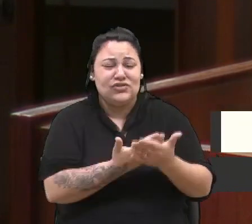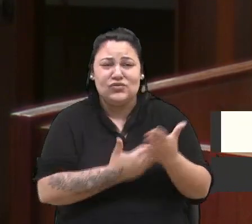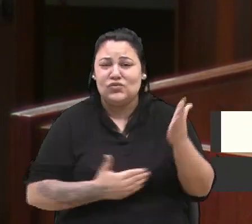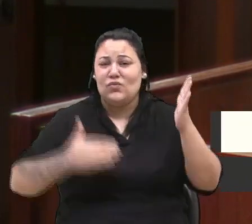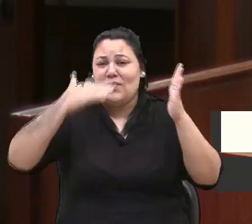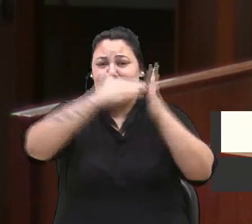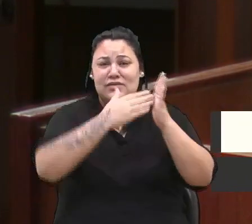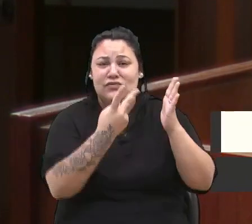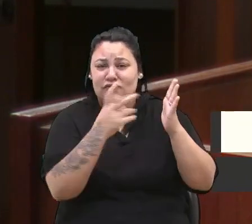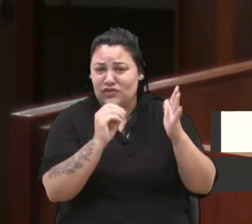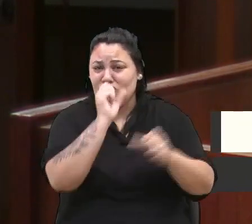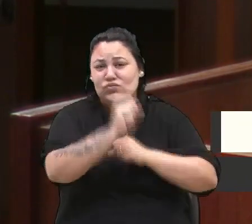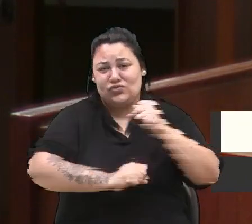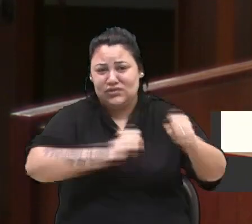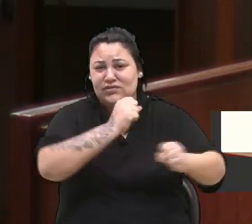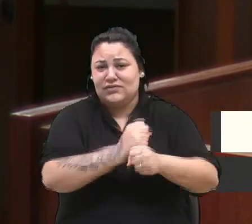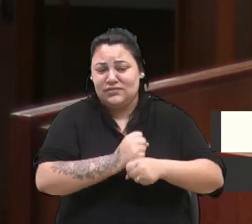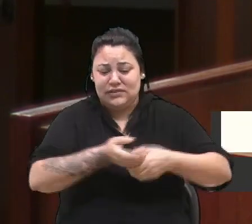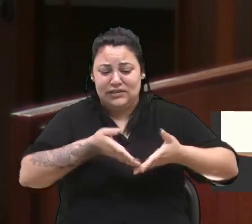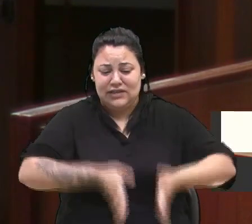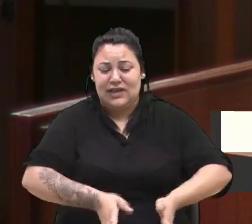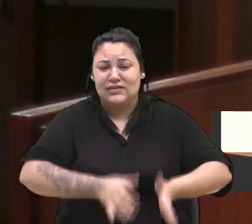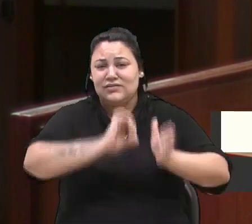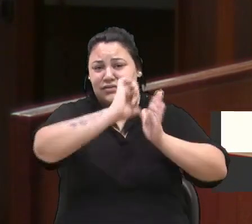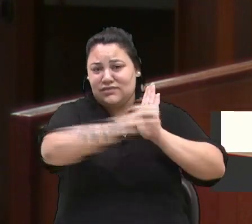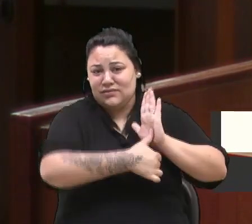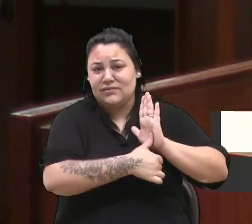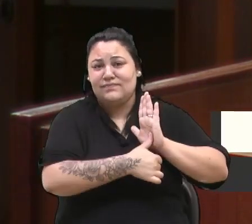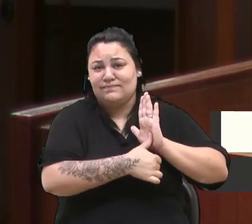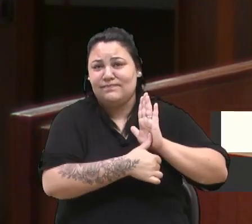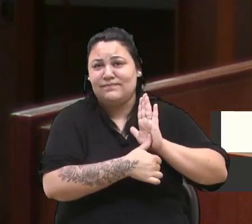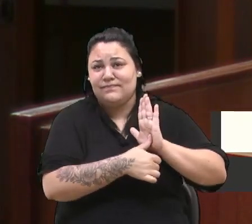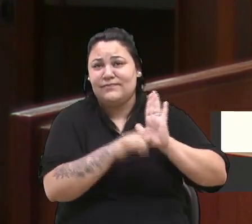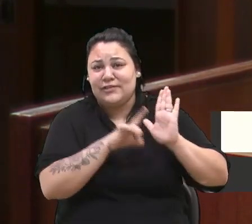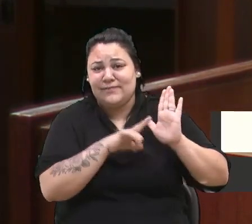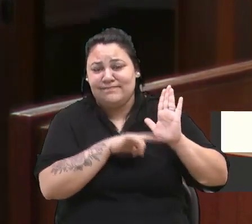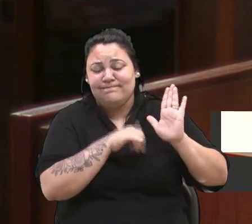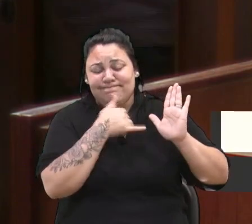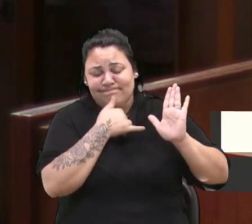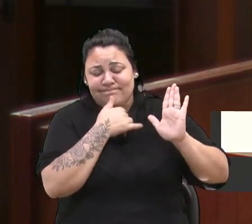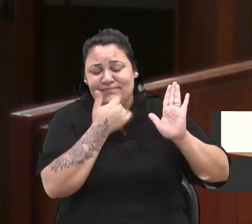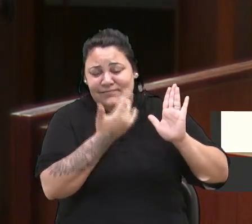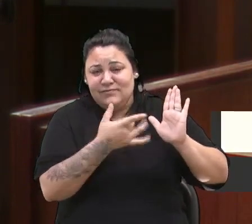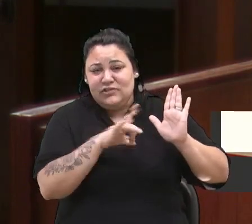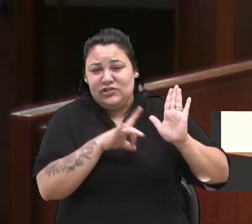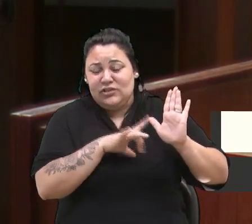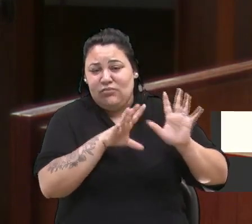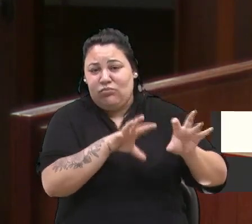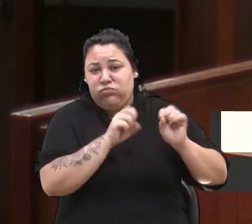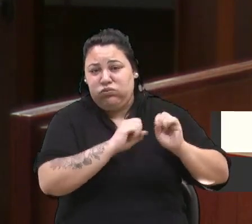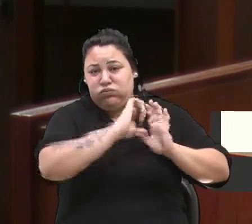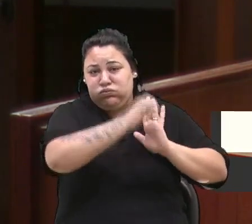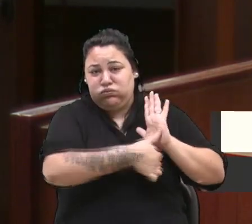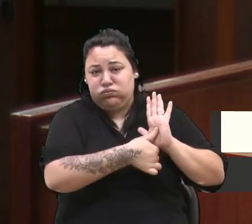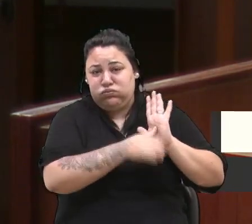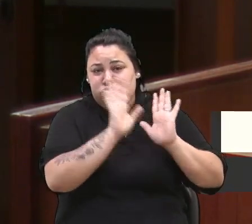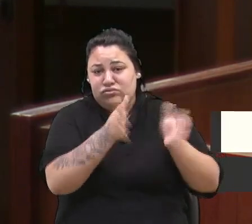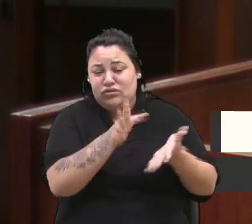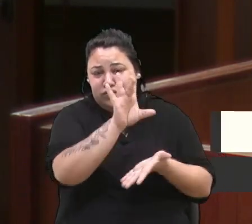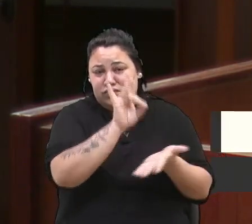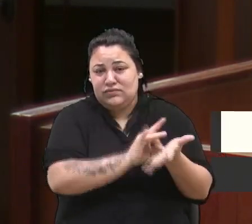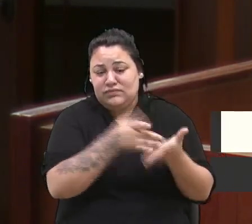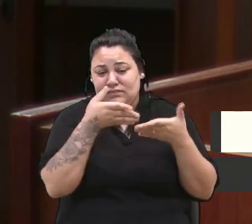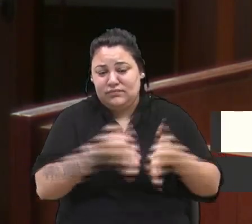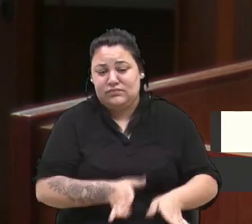20 por ano, que tem, né, essa infelicidade, né, de ter essa síndrome, né, constatada já quando